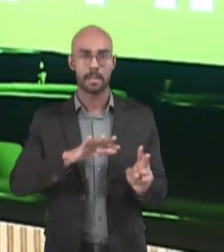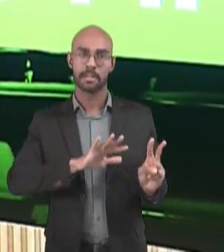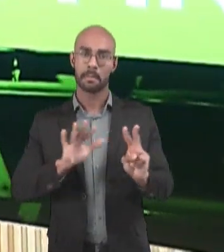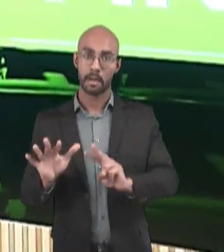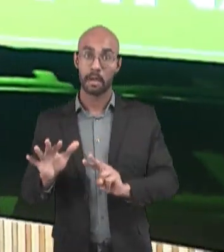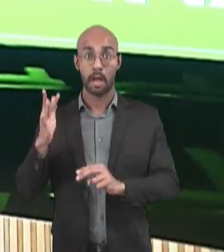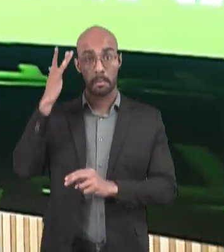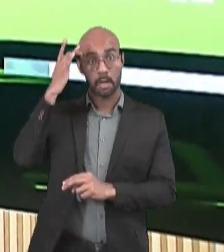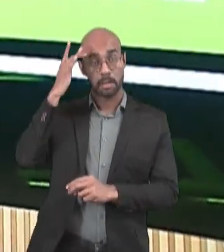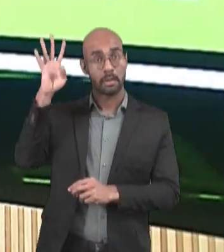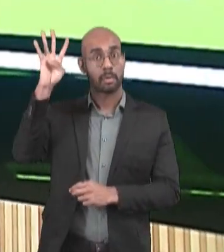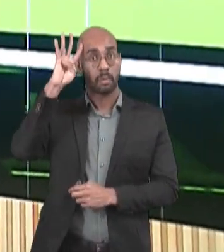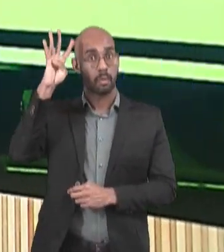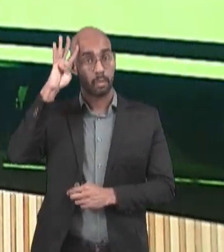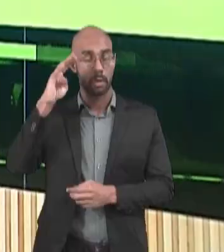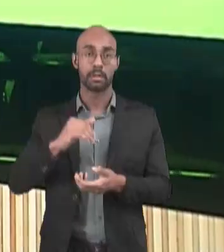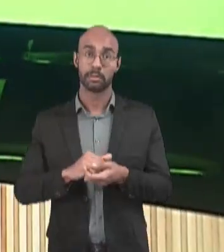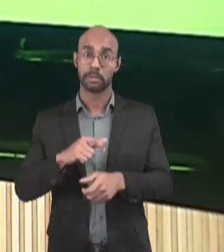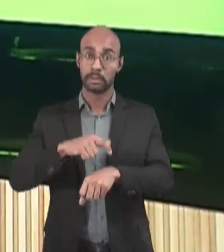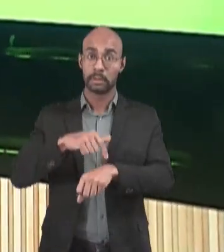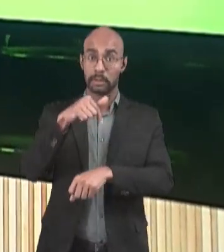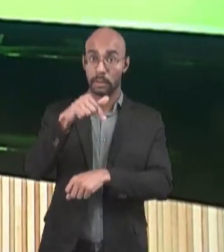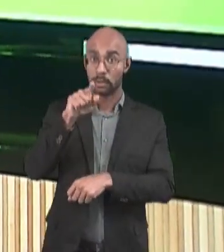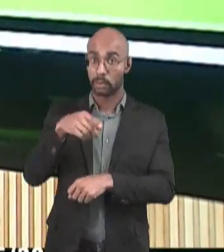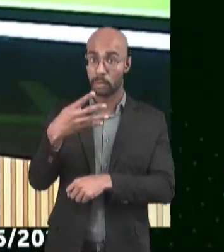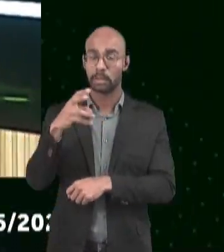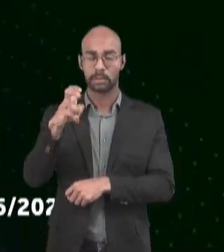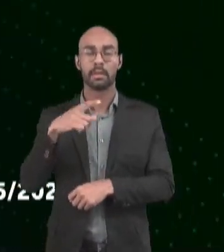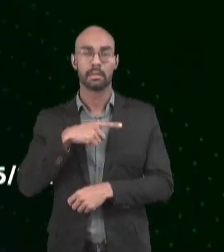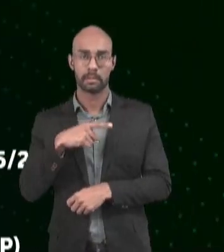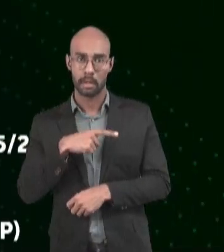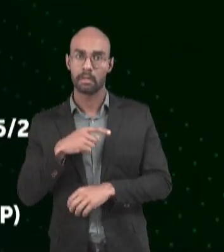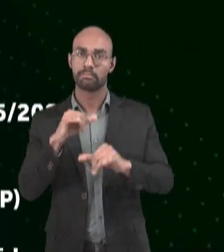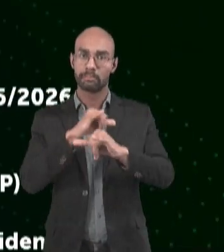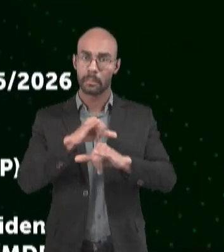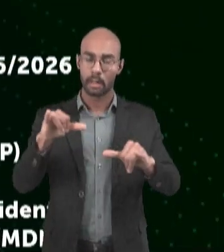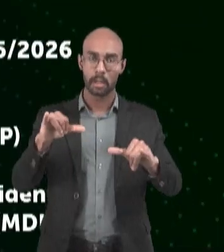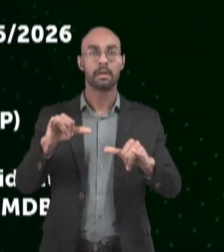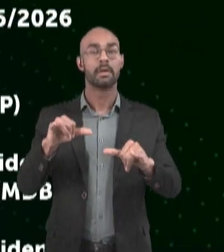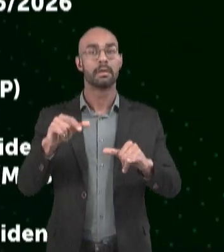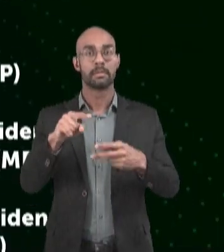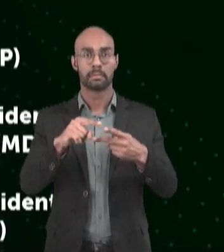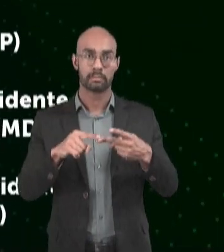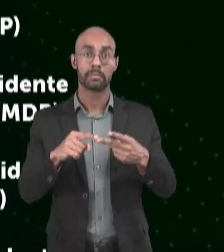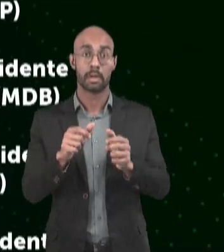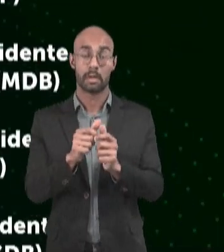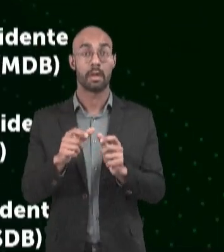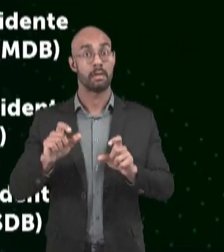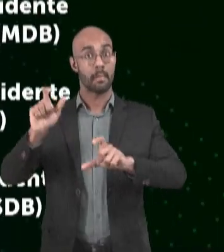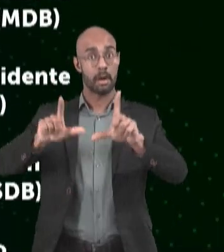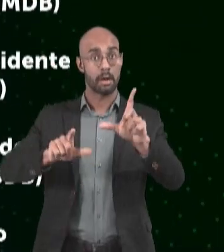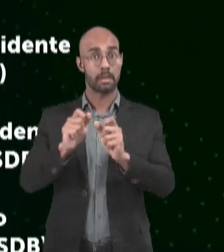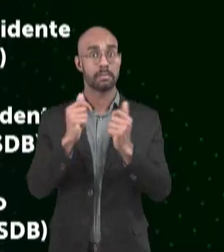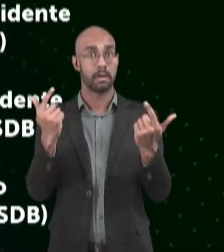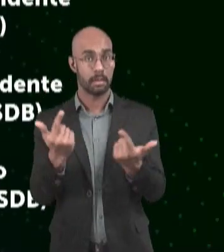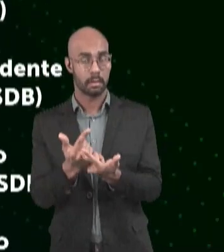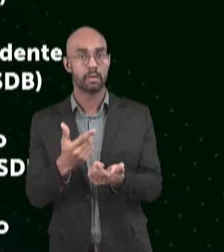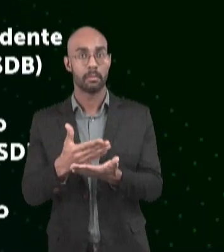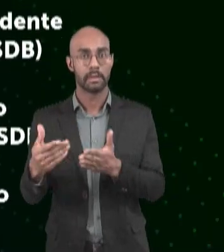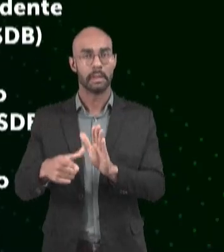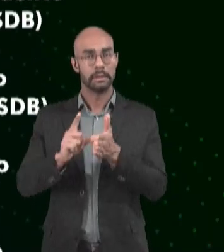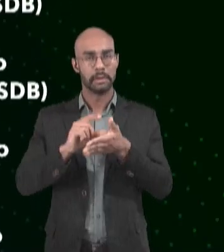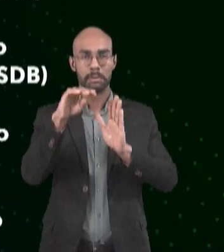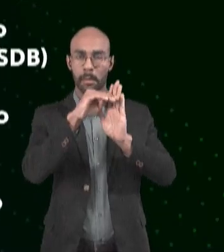semana também. Amanhã, quarta-feira, a partir das 7h45, você tem a Marité Kogo e o Gustavo Fax com a primeira discussão, já